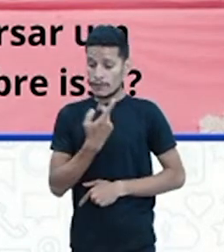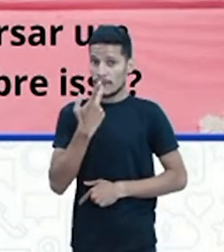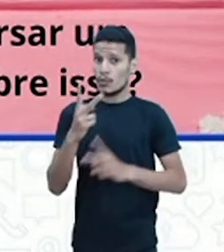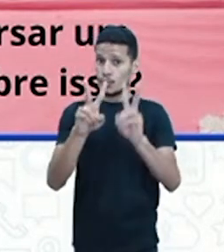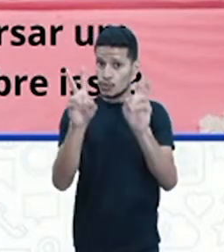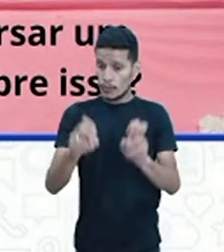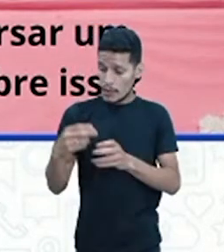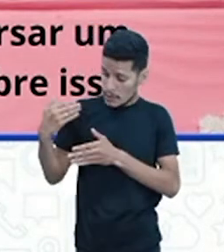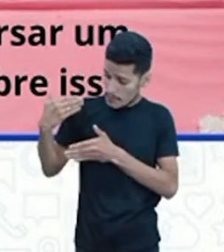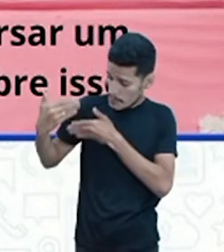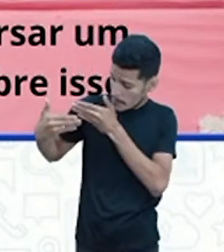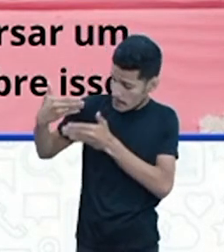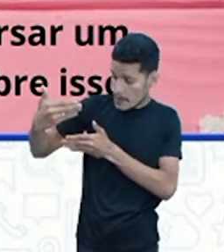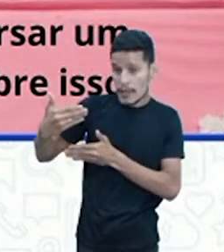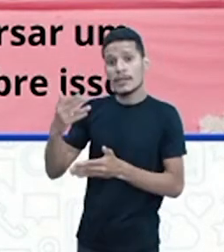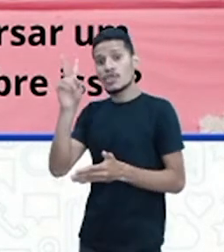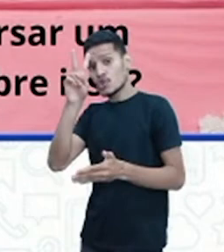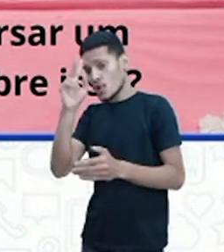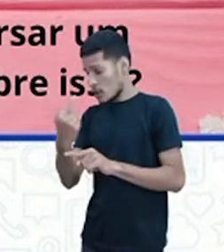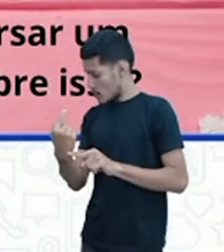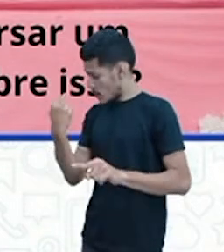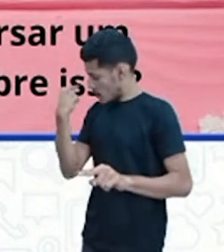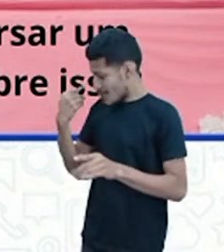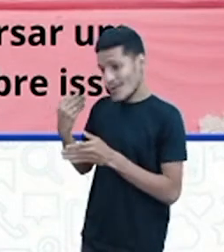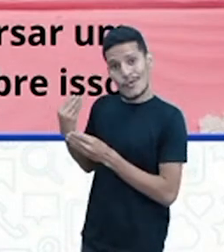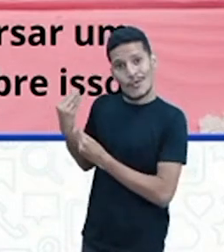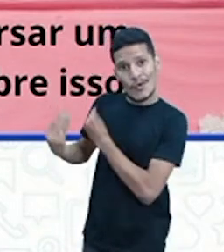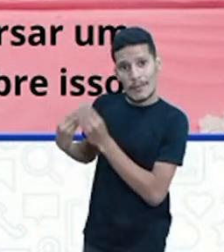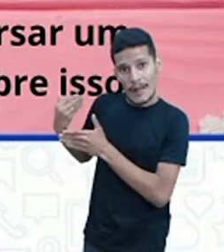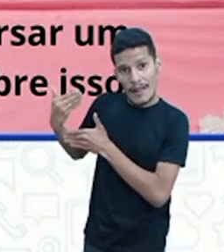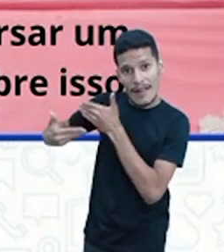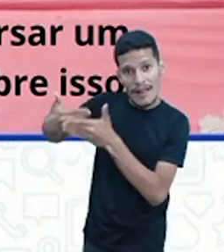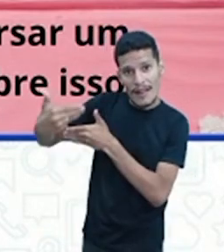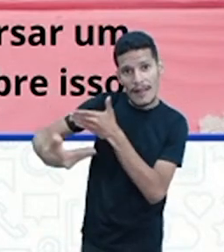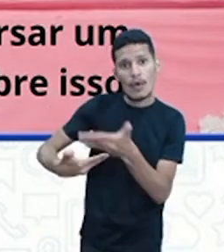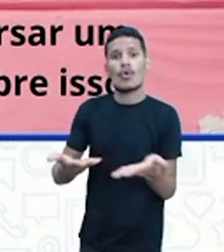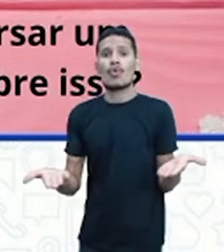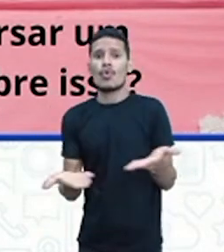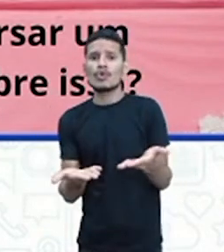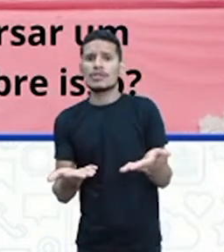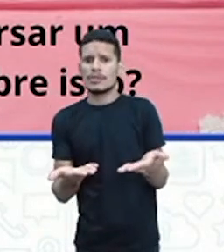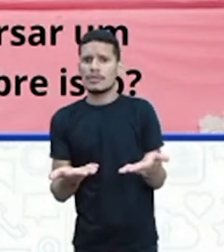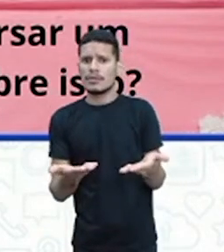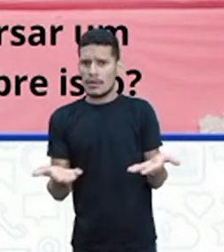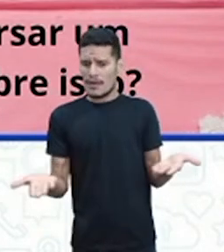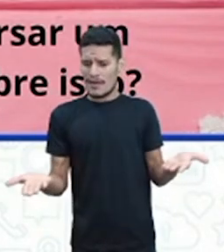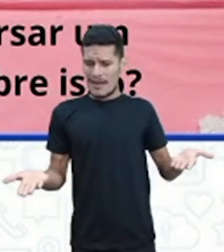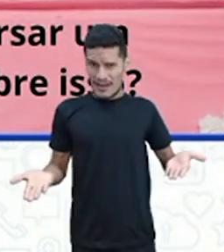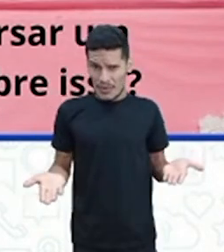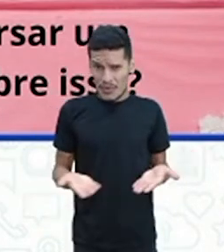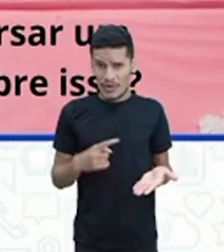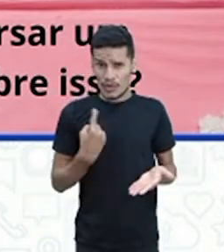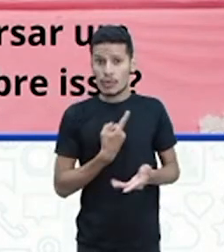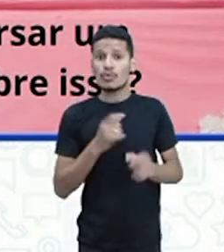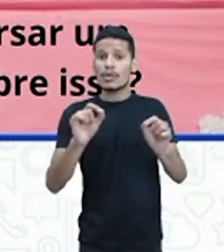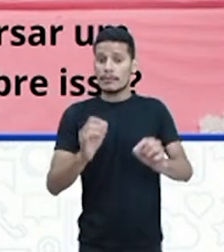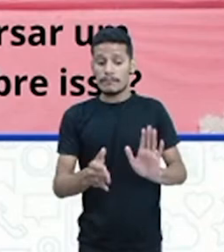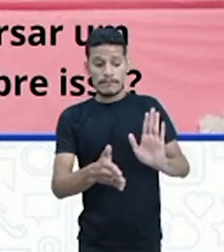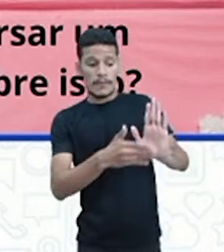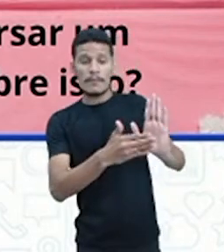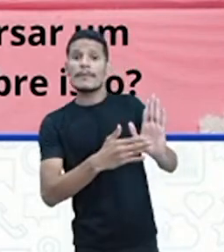o que eram padrões de beleza, né, e por que eles são inacessíveis. E agora eu quero propor que a gente pense